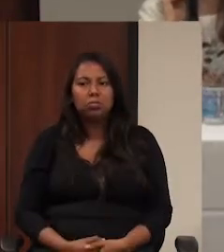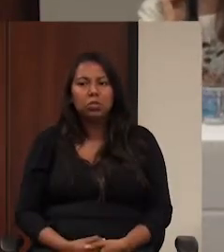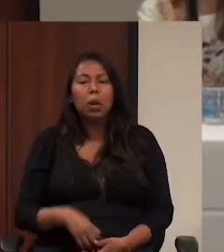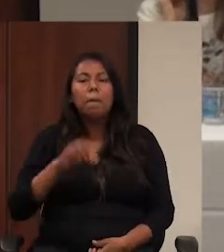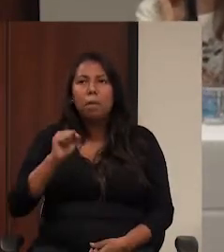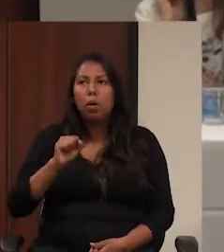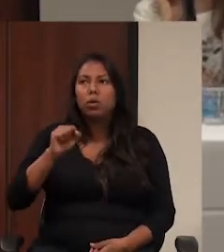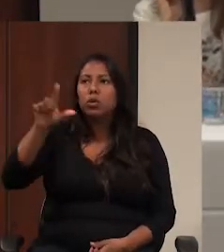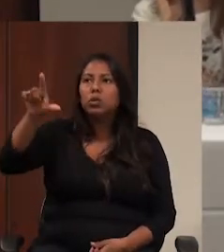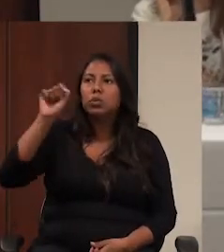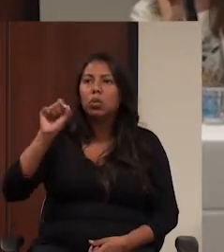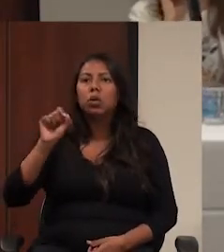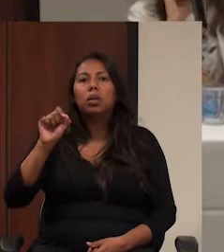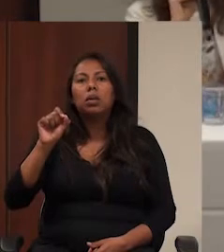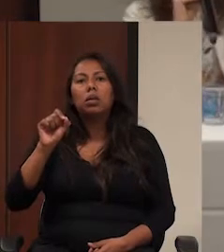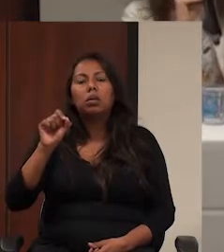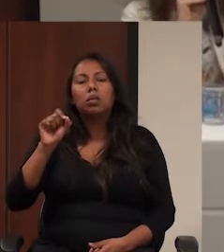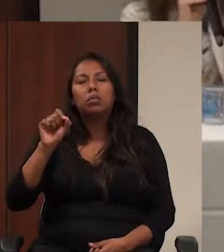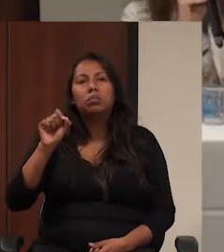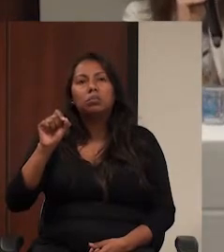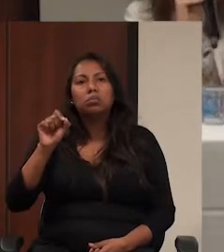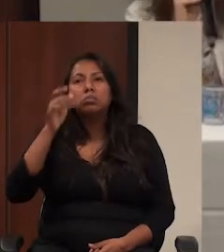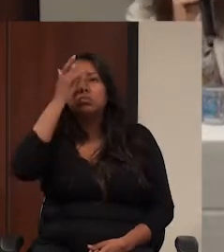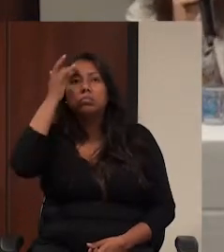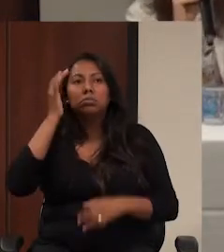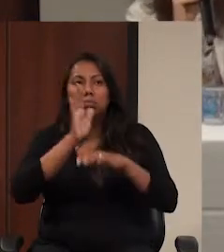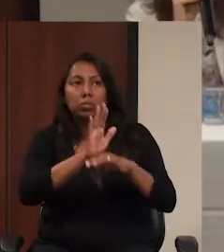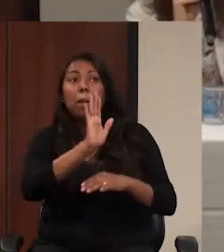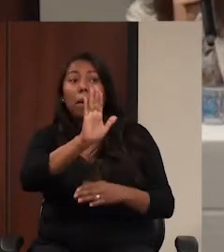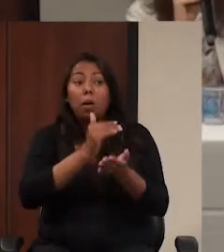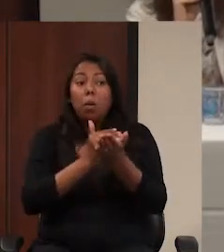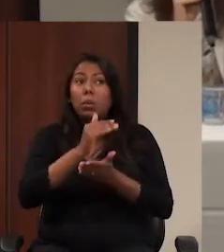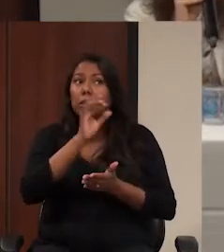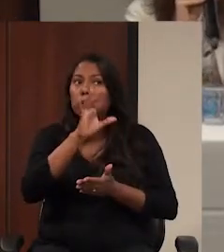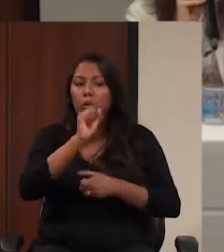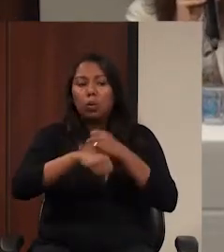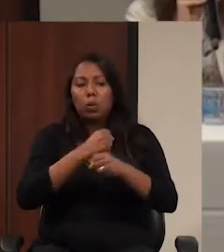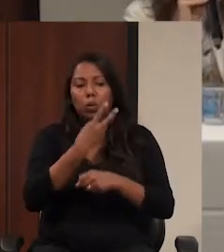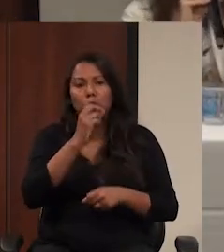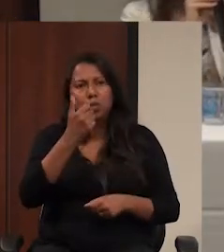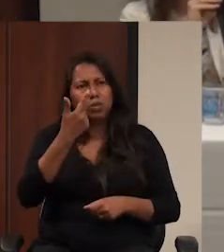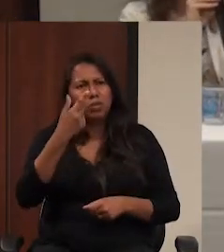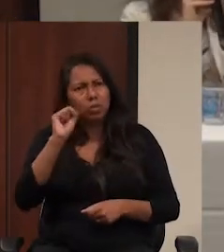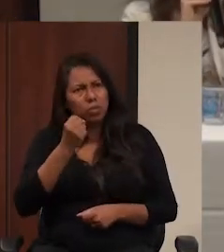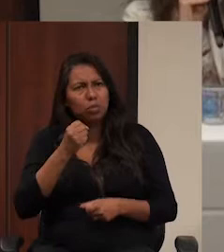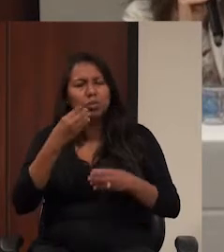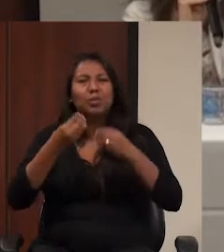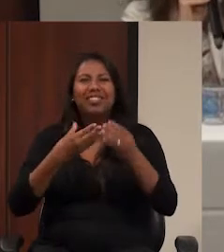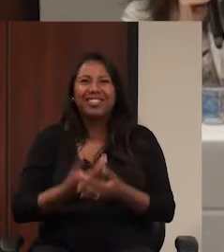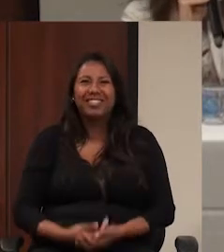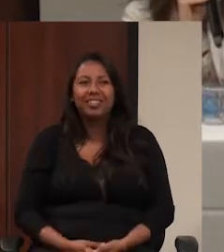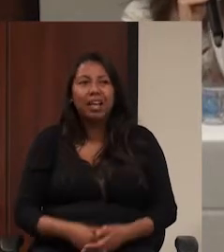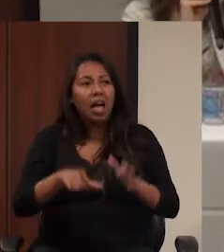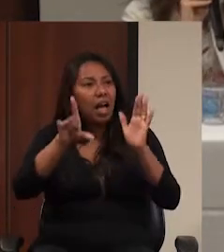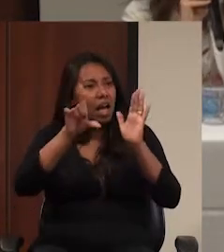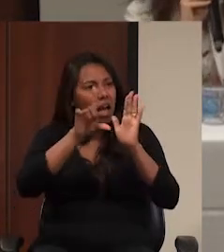apoiadores, mesmo que esse dispositivo só entre em vigor em 2018. Então, isso também é uma coisa curiosa. A lei ainda não está sendo